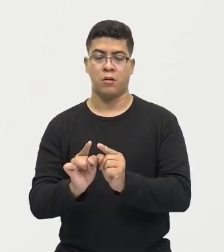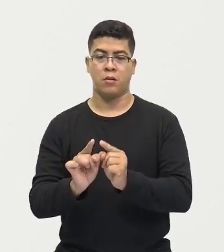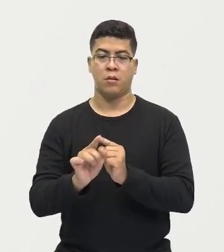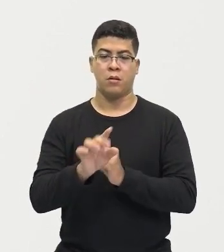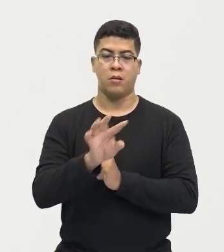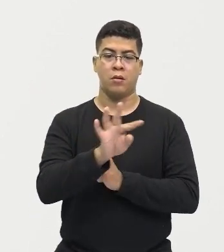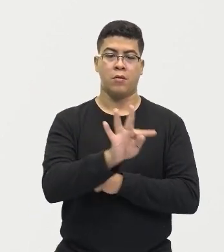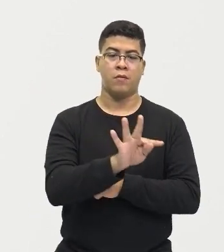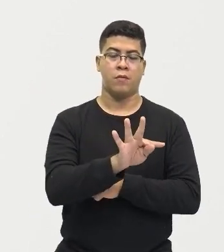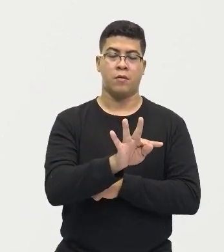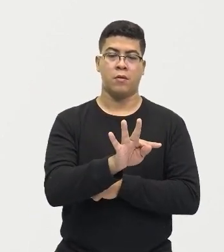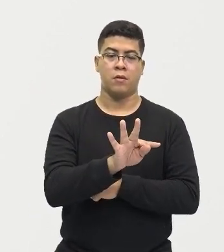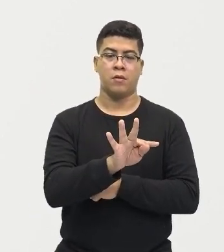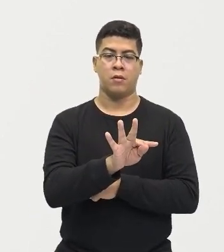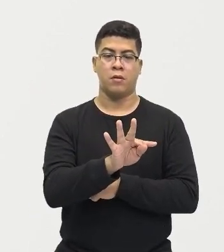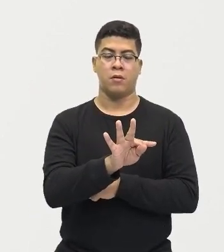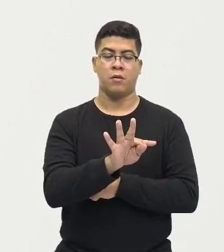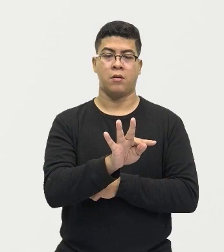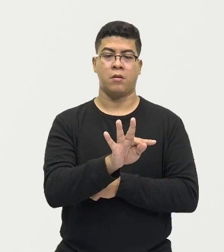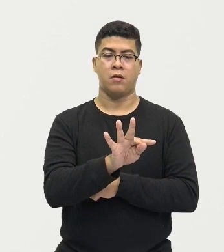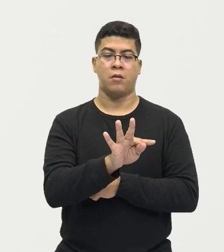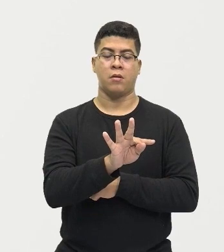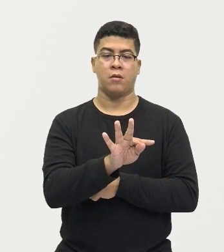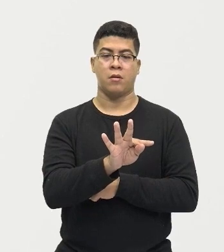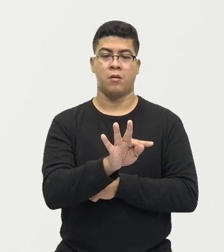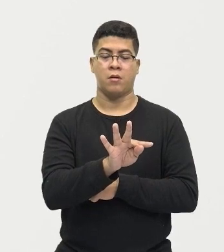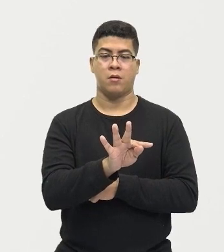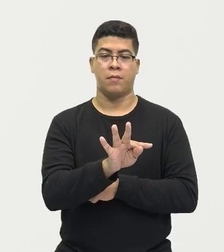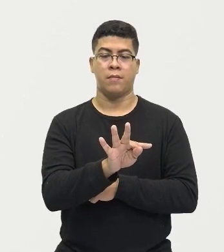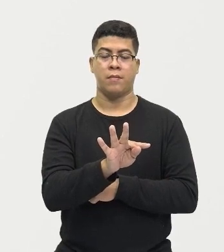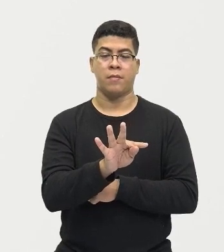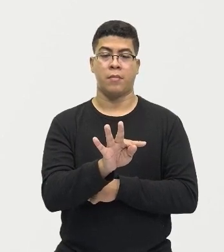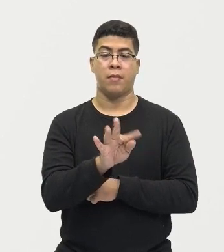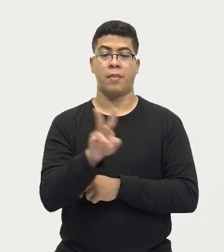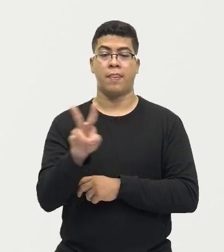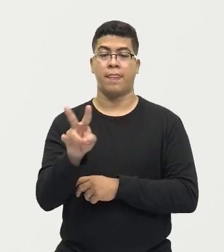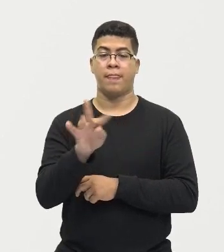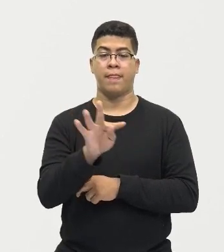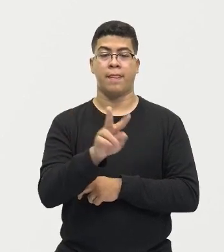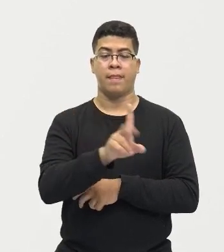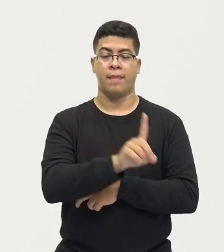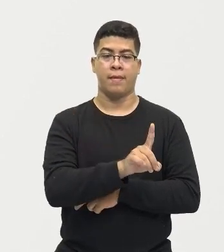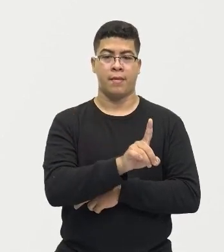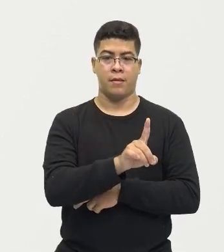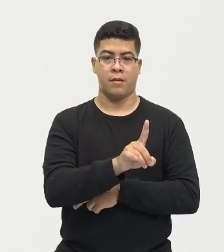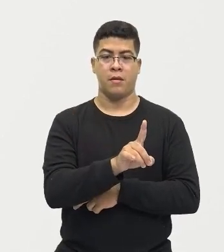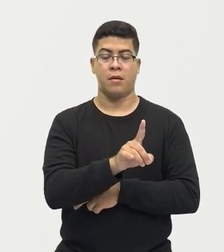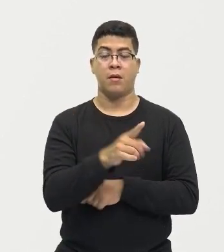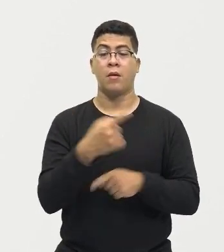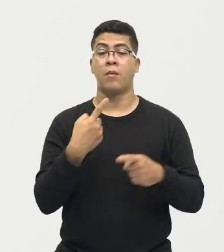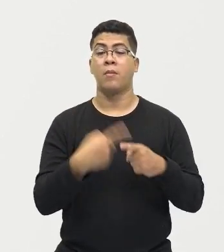Direto ou indireto? Direto. E aqui todo ele está fazendo papel de objeto